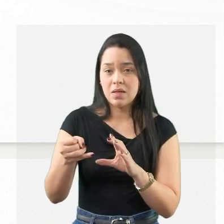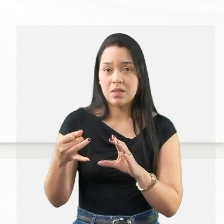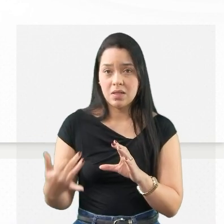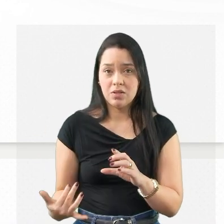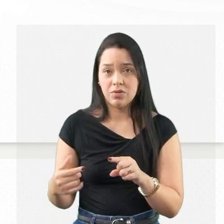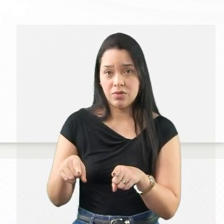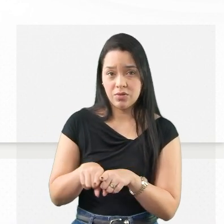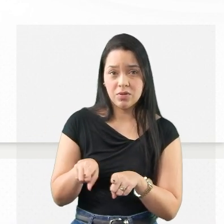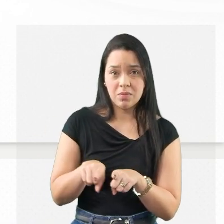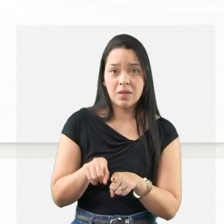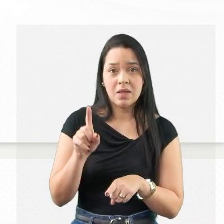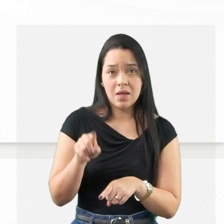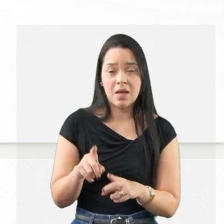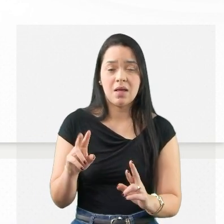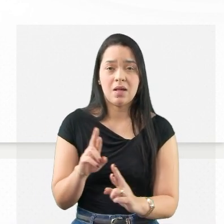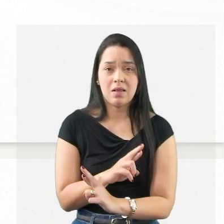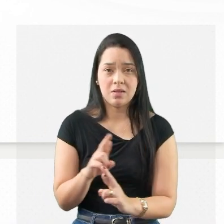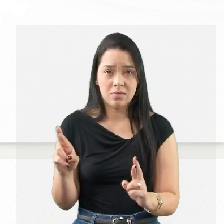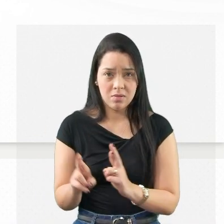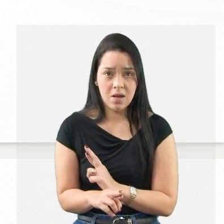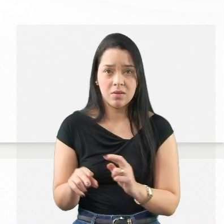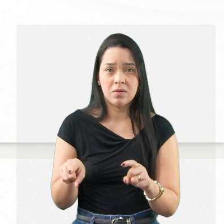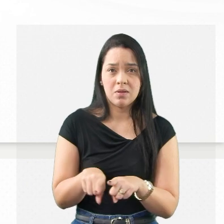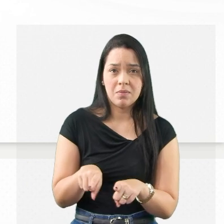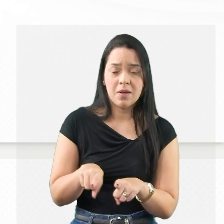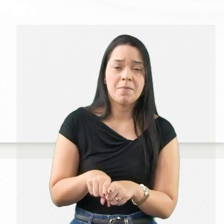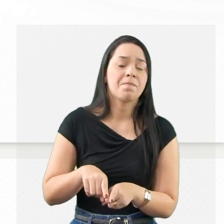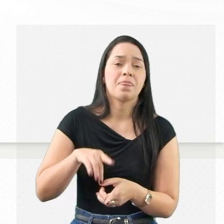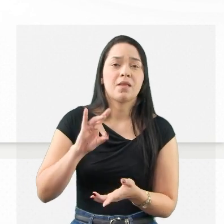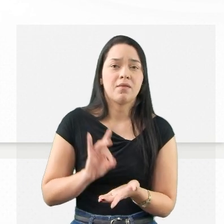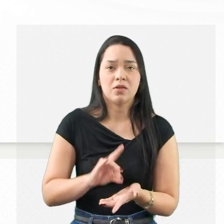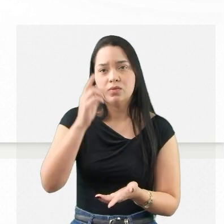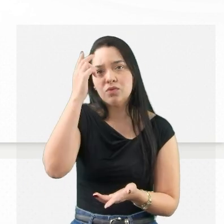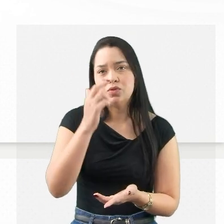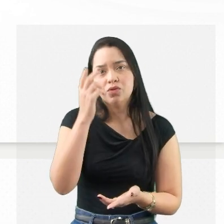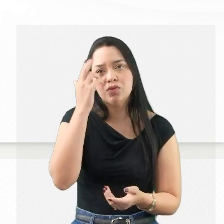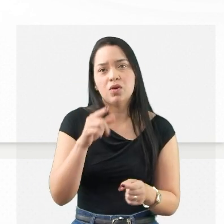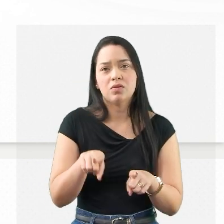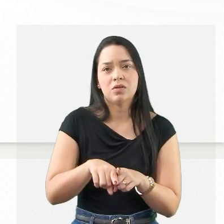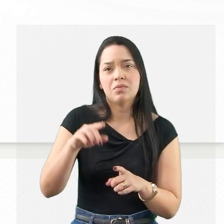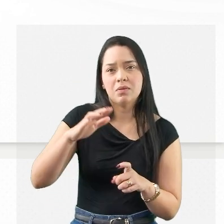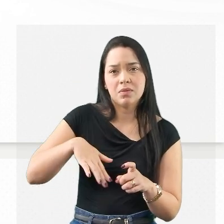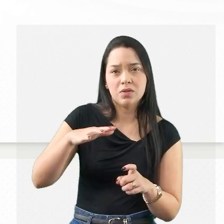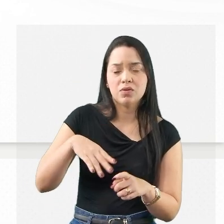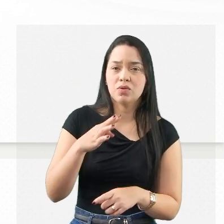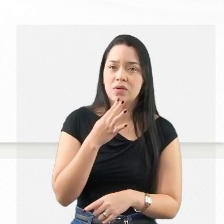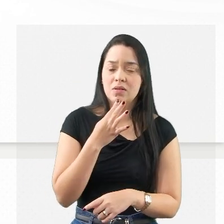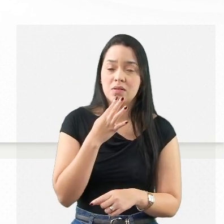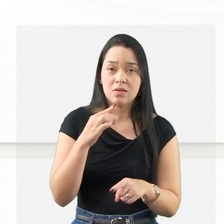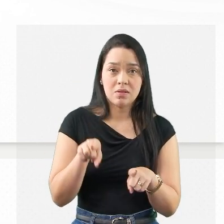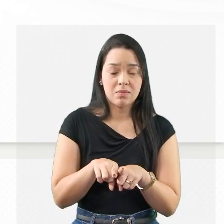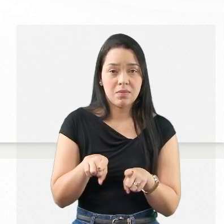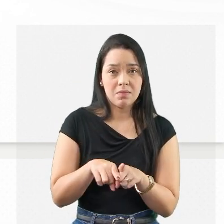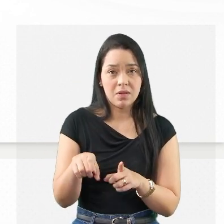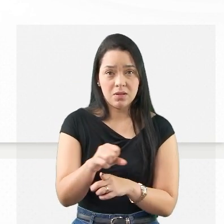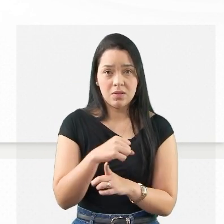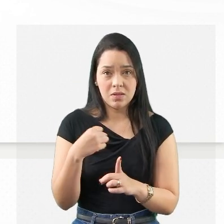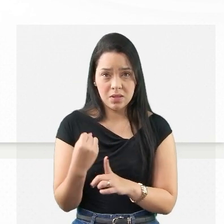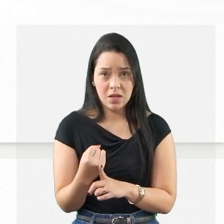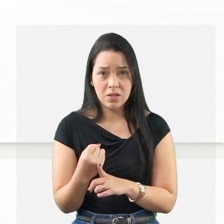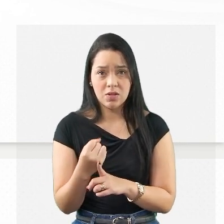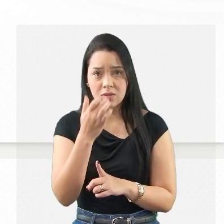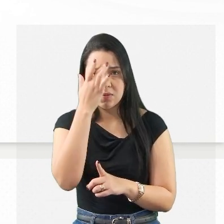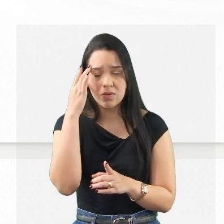são algo relacionado a fatos históricos, mitos e lendas conhecidas pela sociedade, pelos